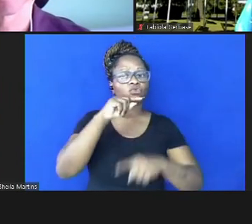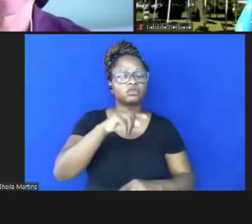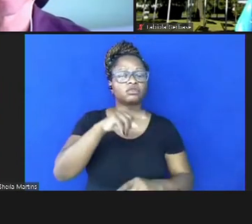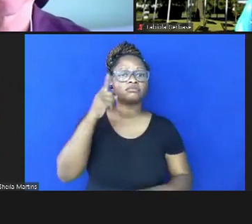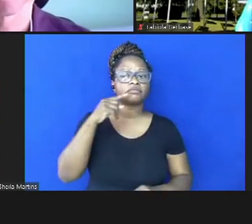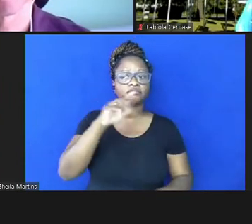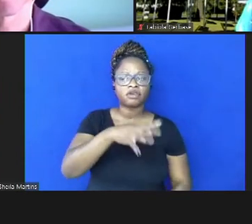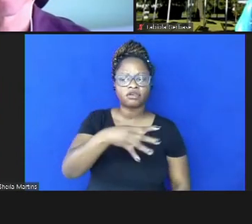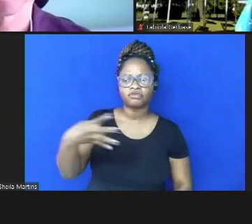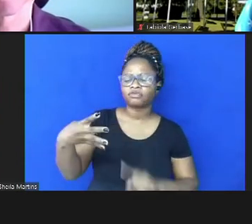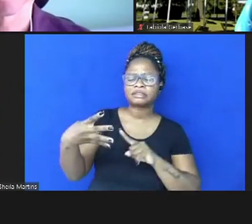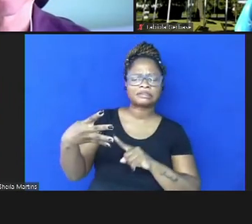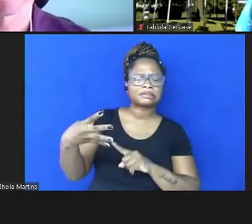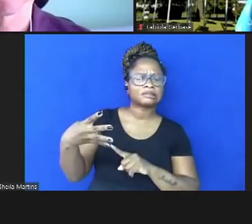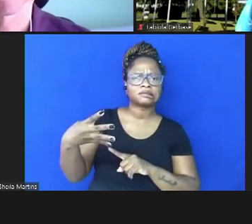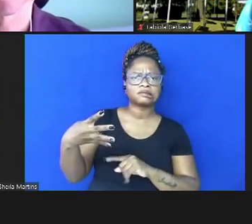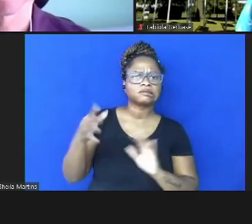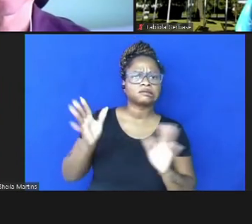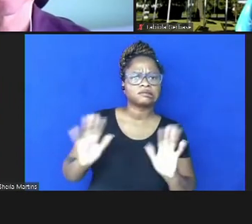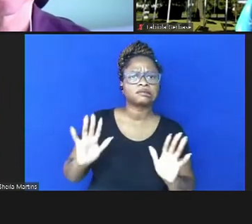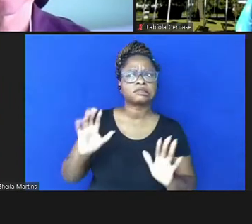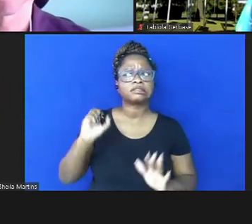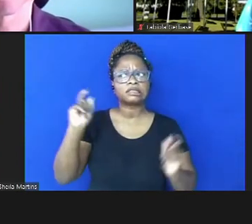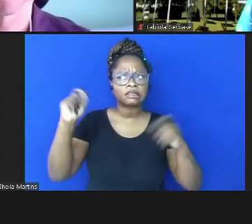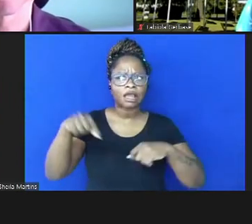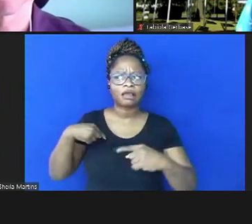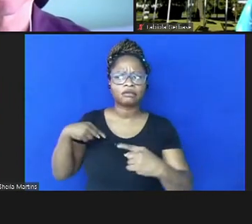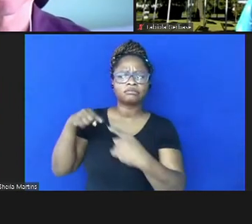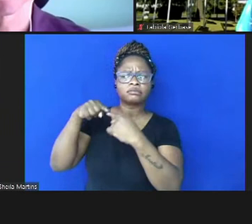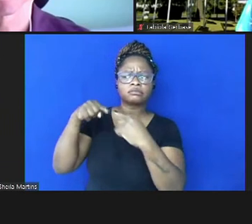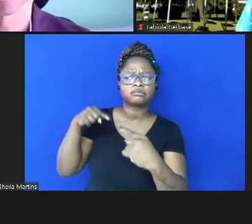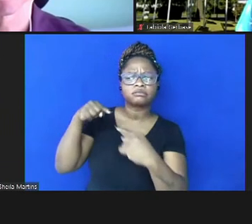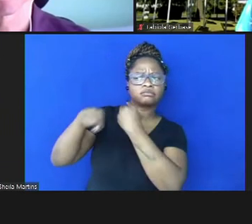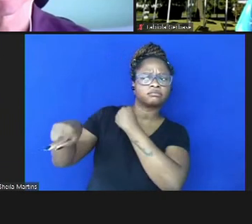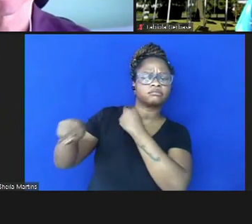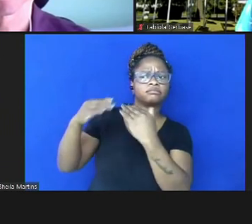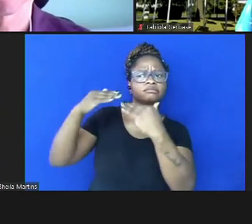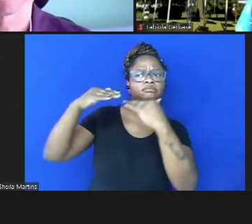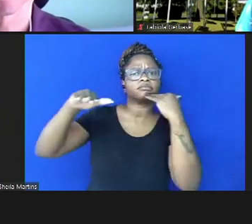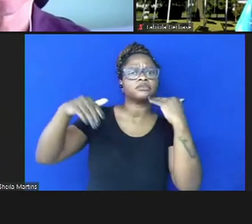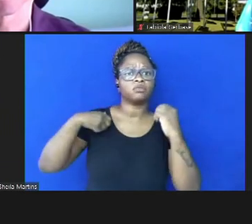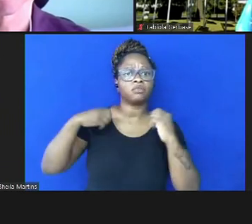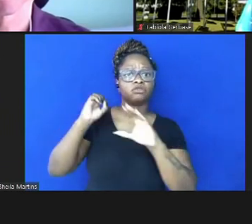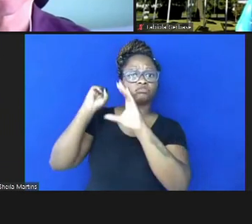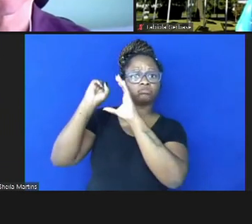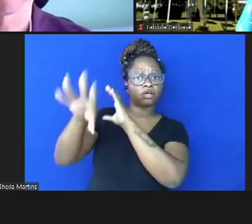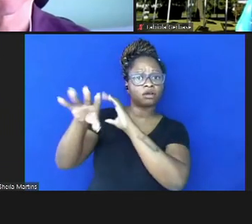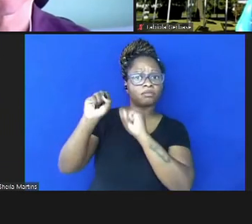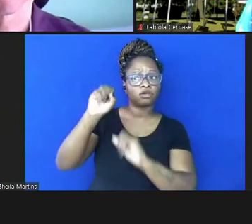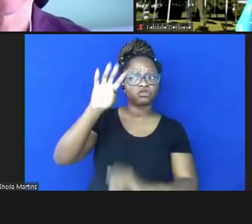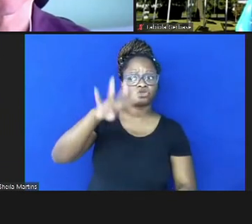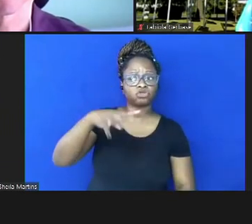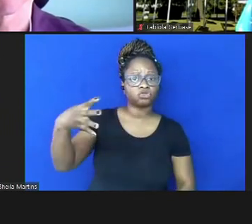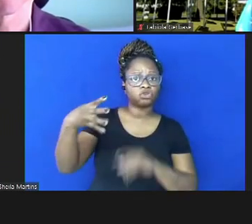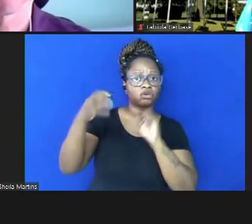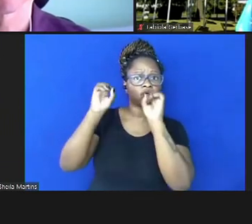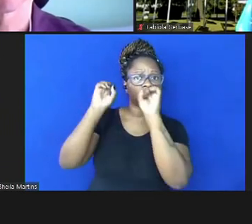não está, se ele está correspondendo ou não, vocês podem enviar um currículo para o